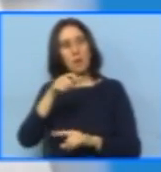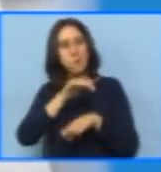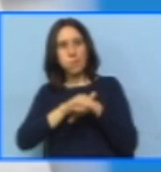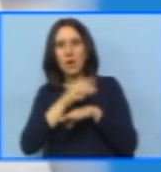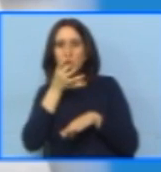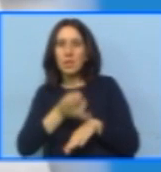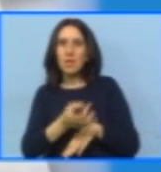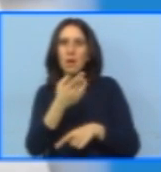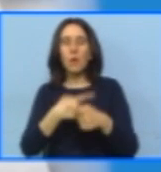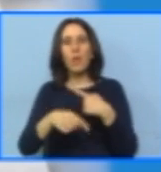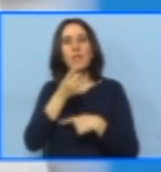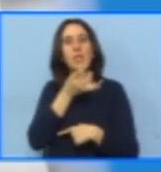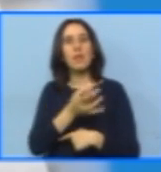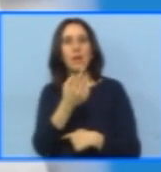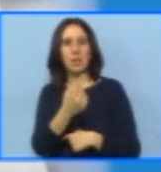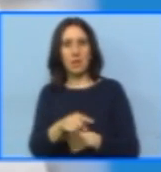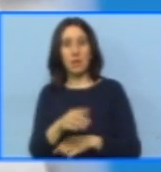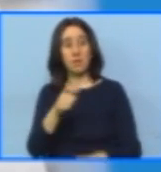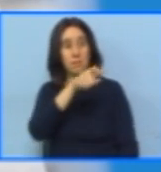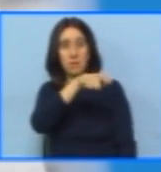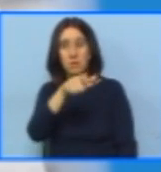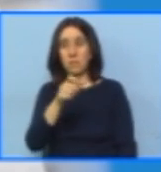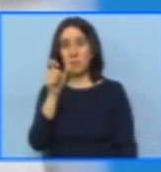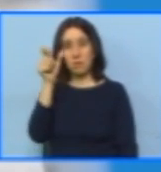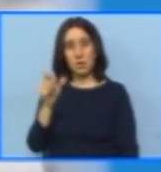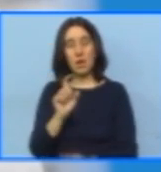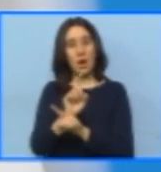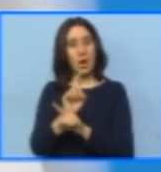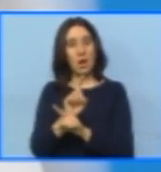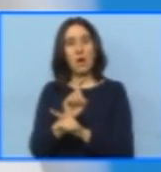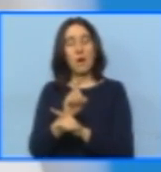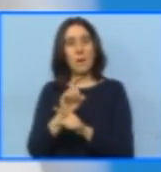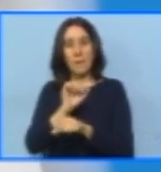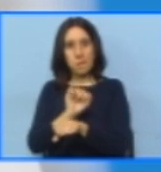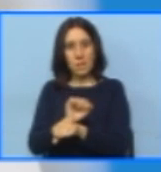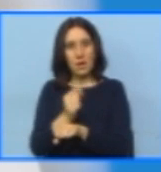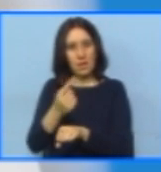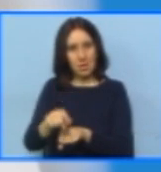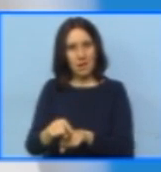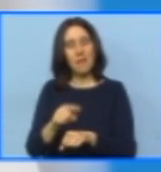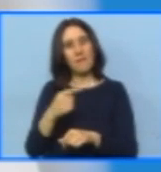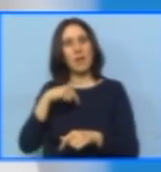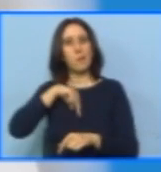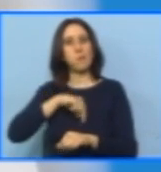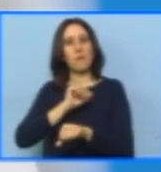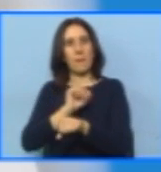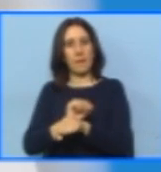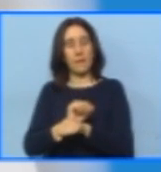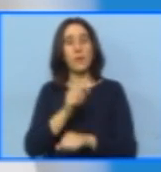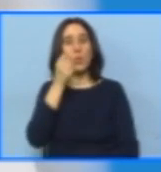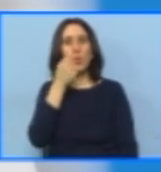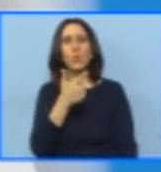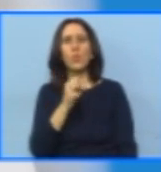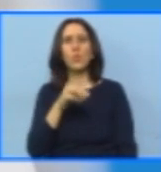ser-lhes-ão perdoados, e àqueles a quem os retiverdes, serão retidos. Tomé, um dos